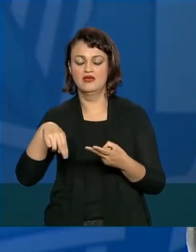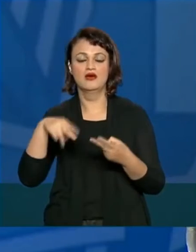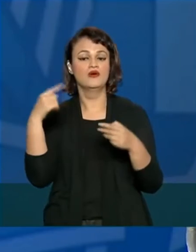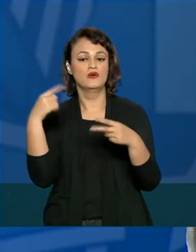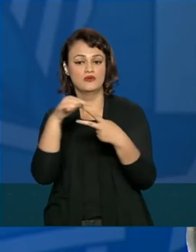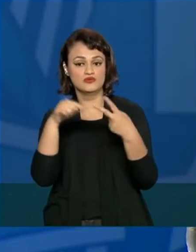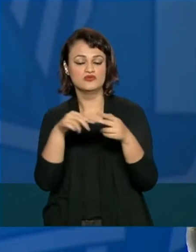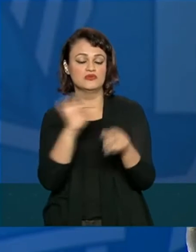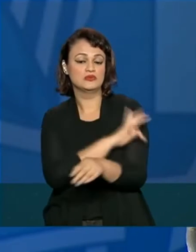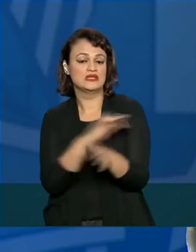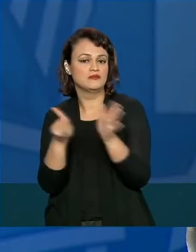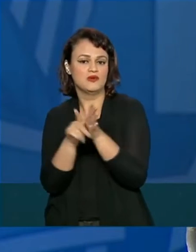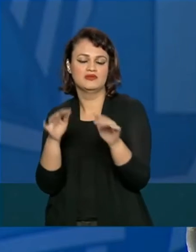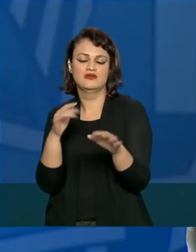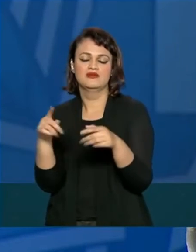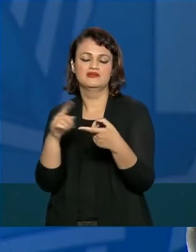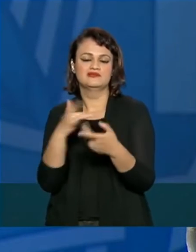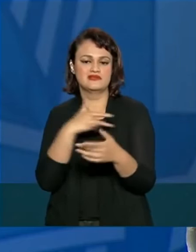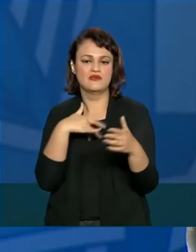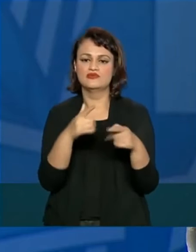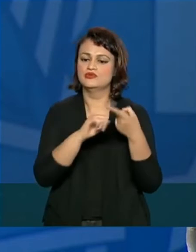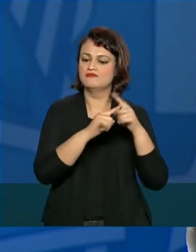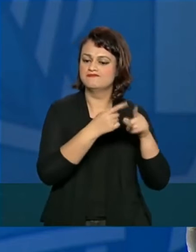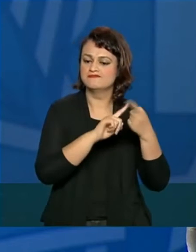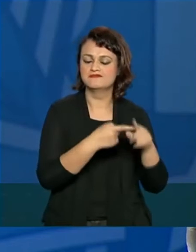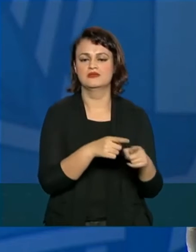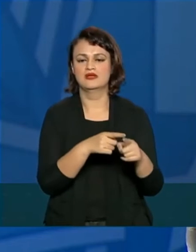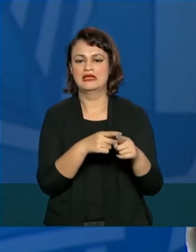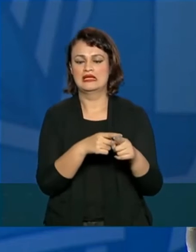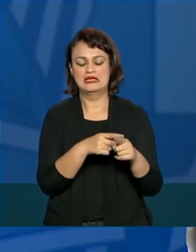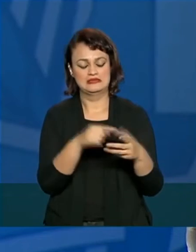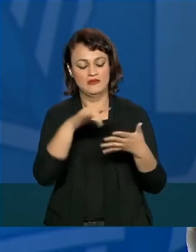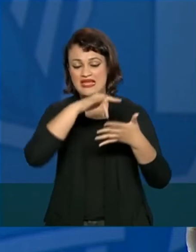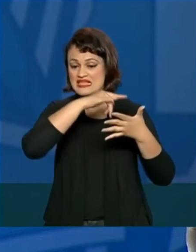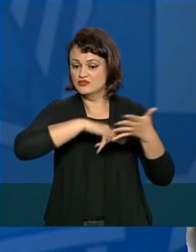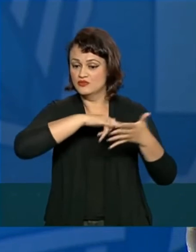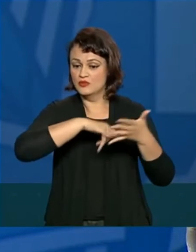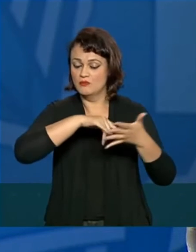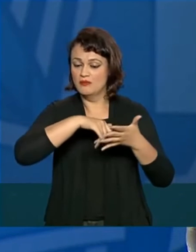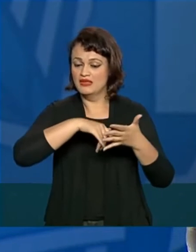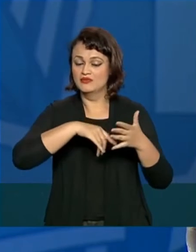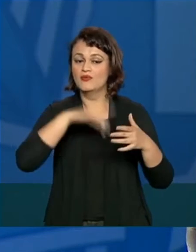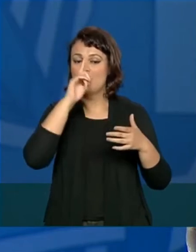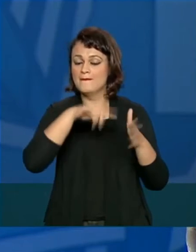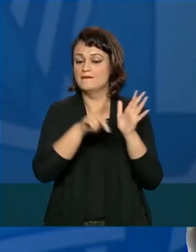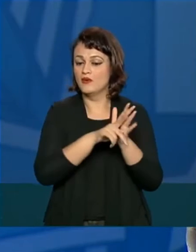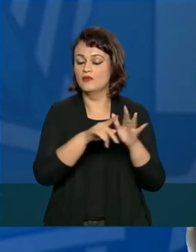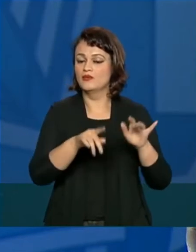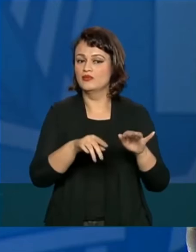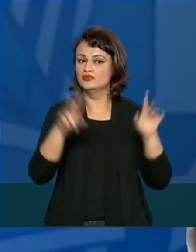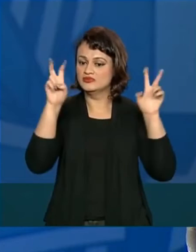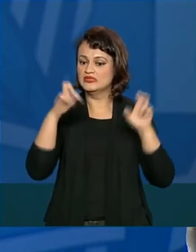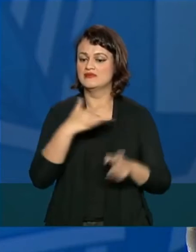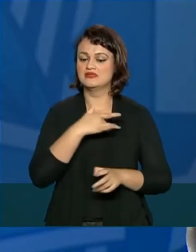e ele aborda no que tange a área de saúde com as orientações para a prevenção